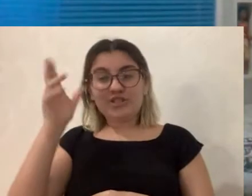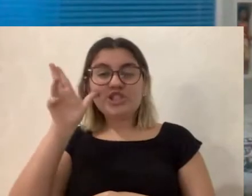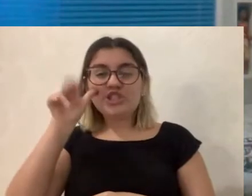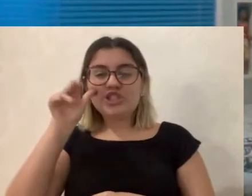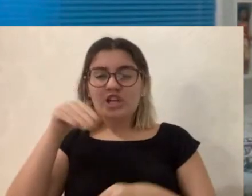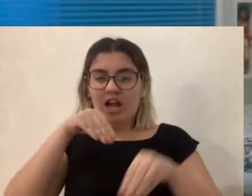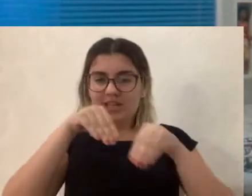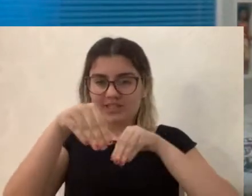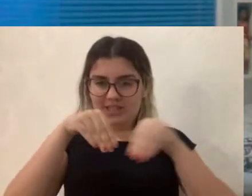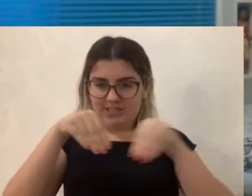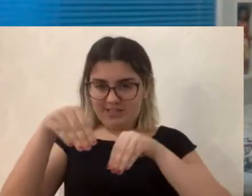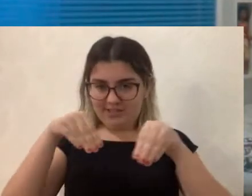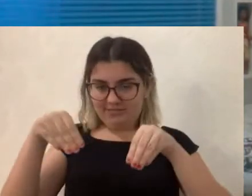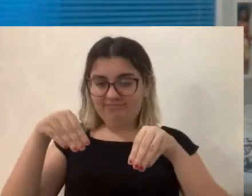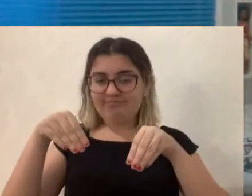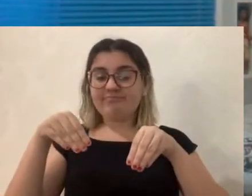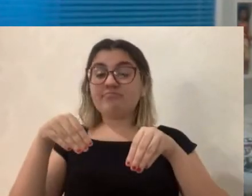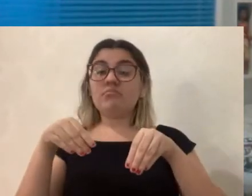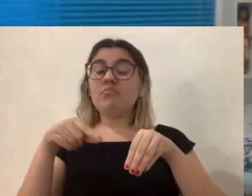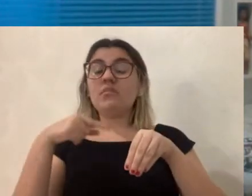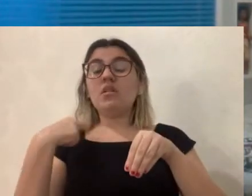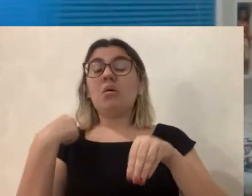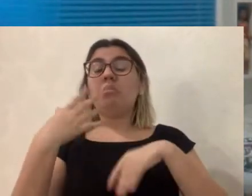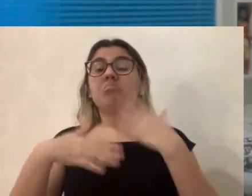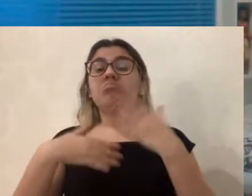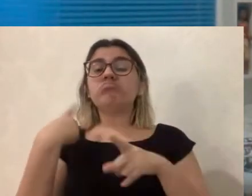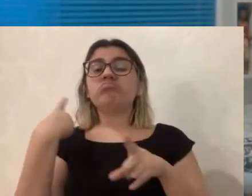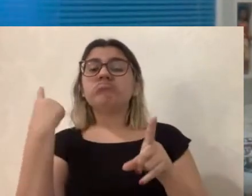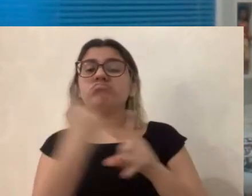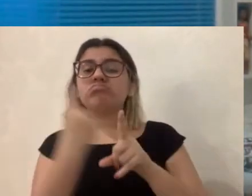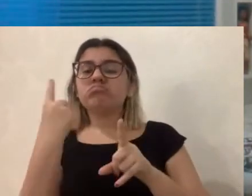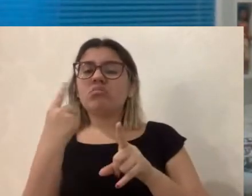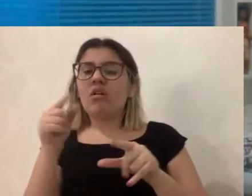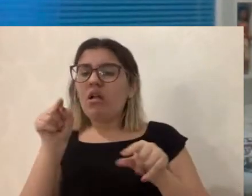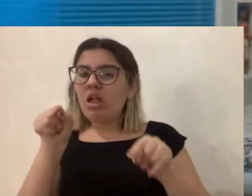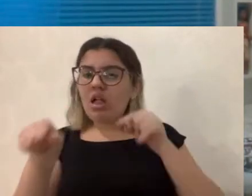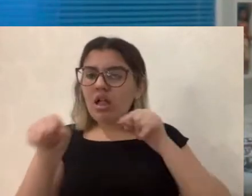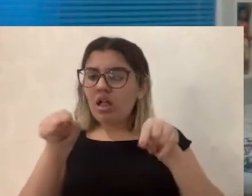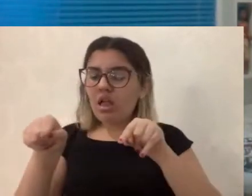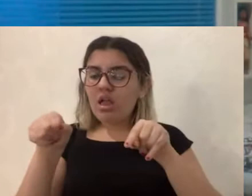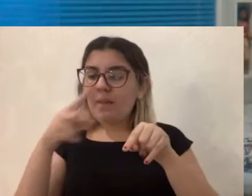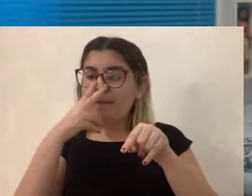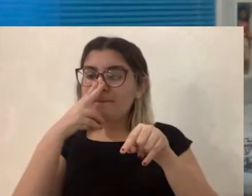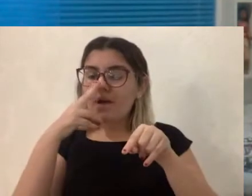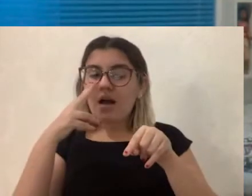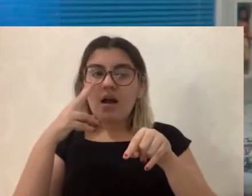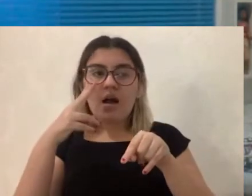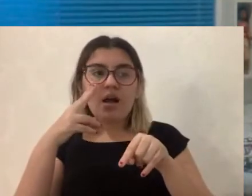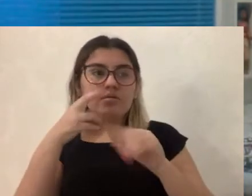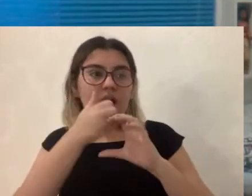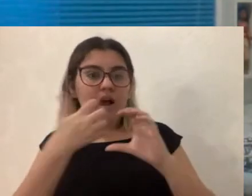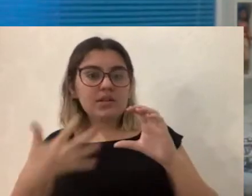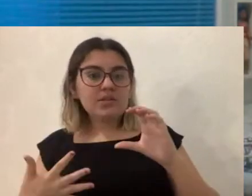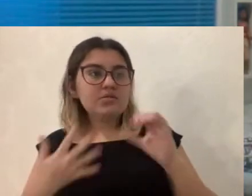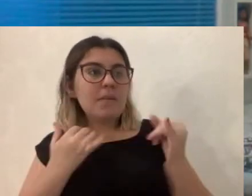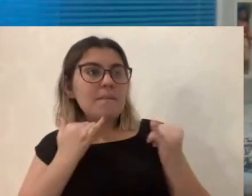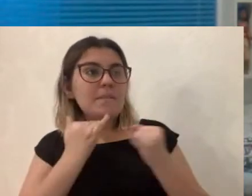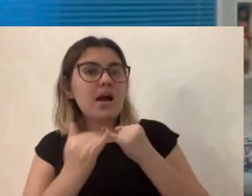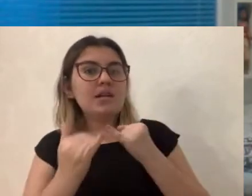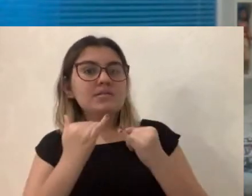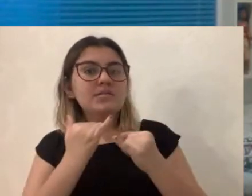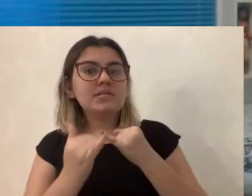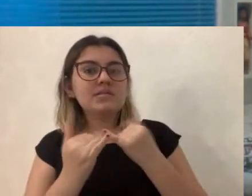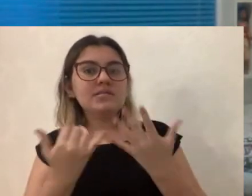repente, descobrem que tem muito mais em comum do que diferenças. Que as diferenças entre elas